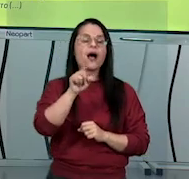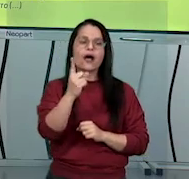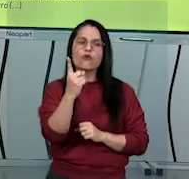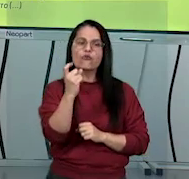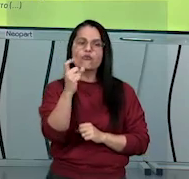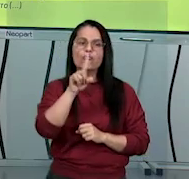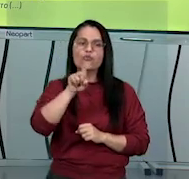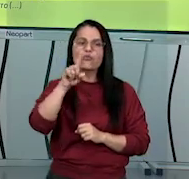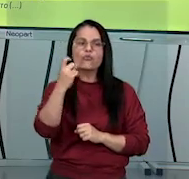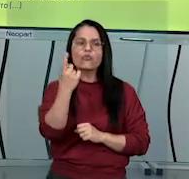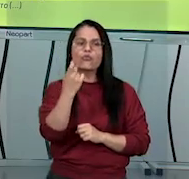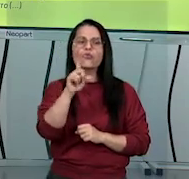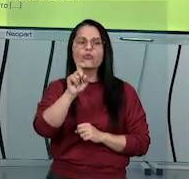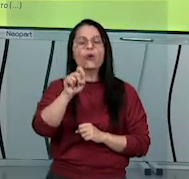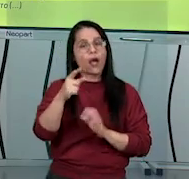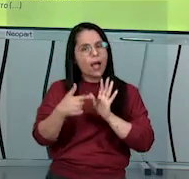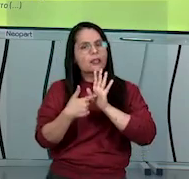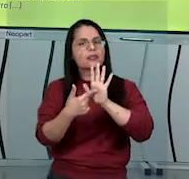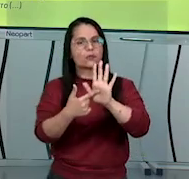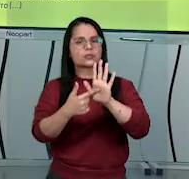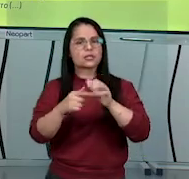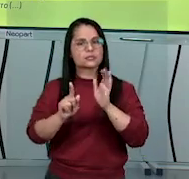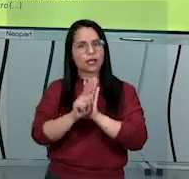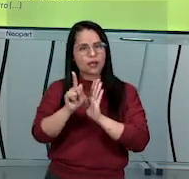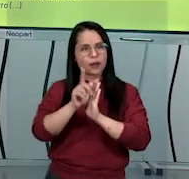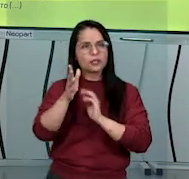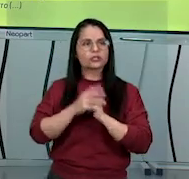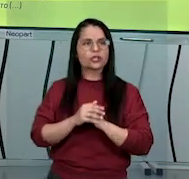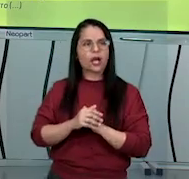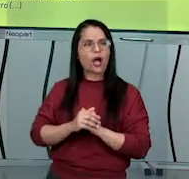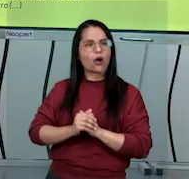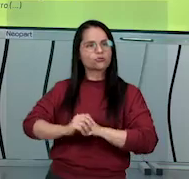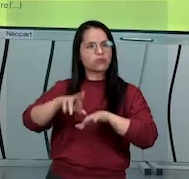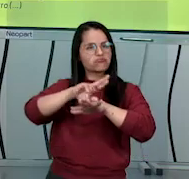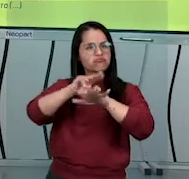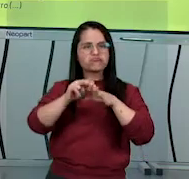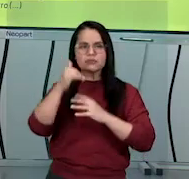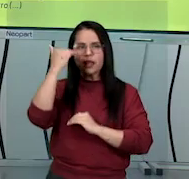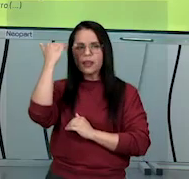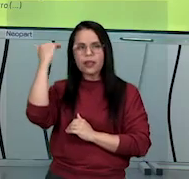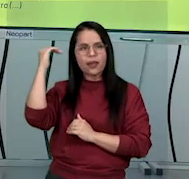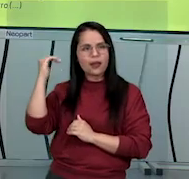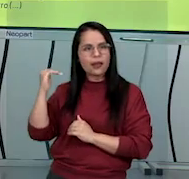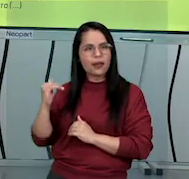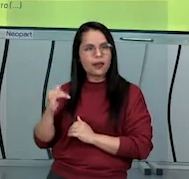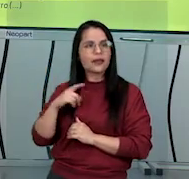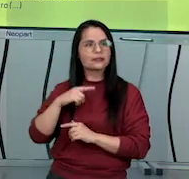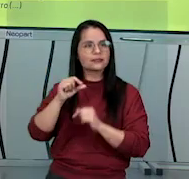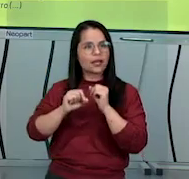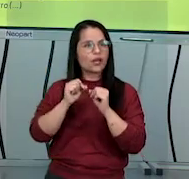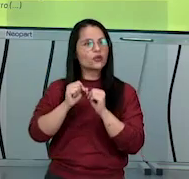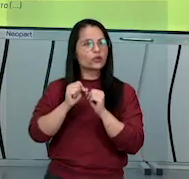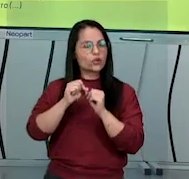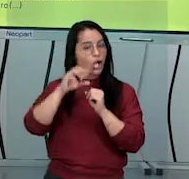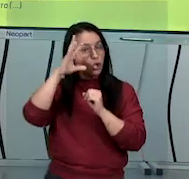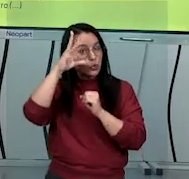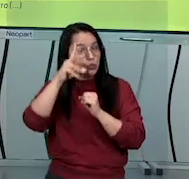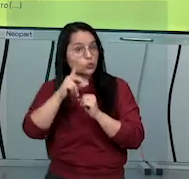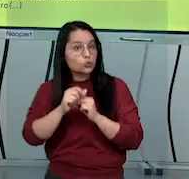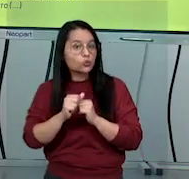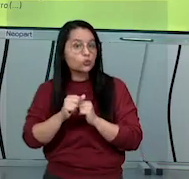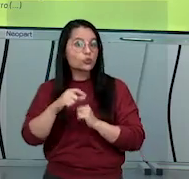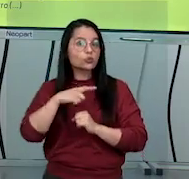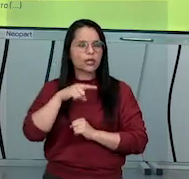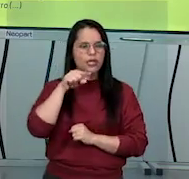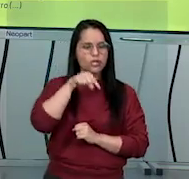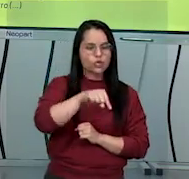denominação gramatical, tá? Este, esta, isto, aqui, cá, esse, essa, isso,